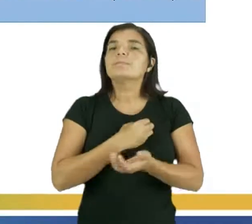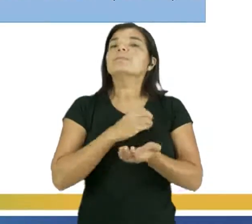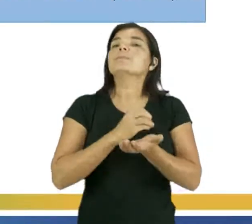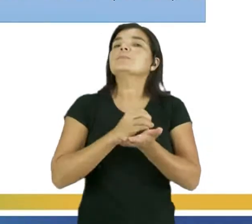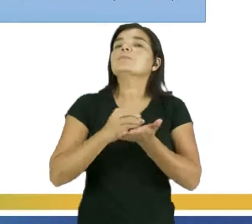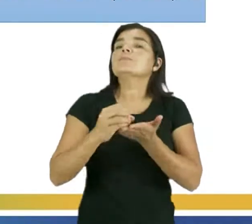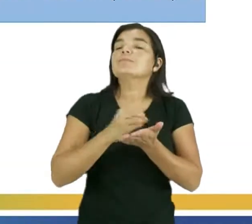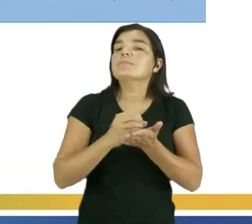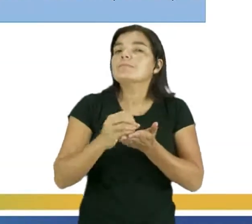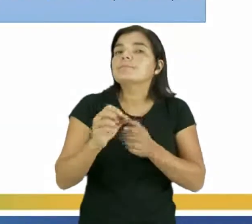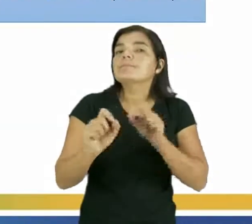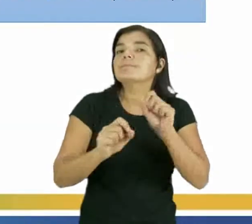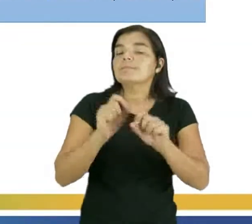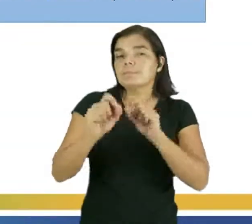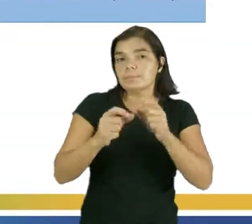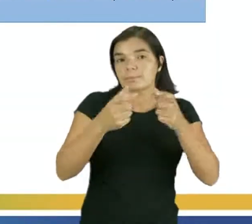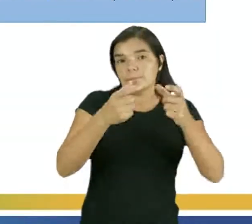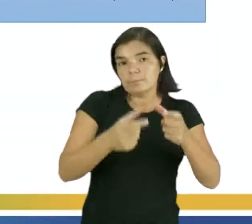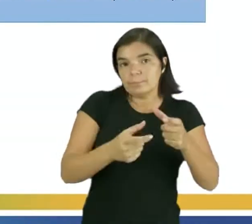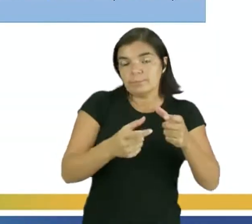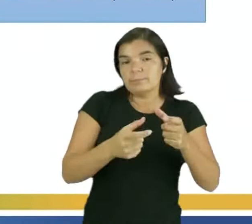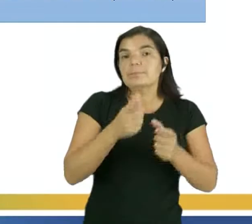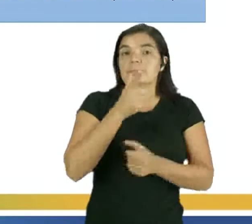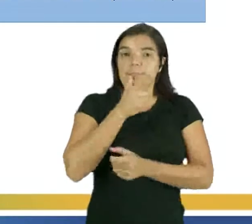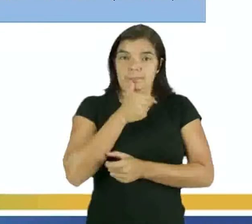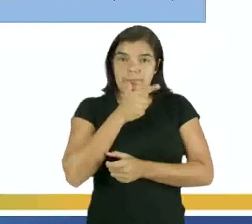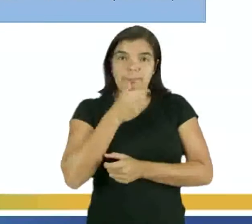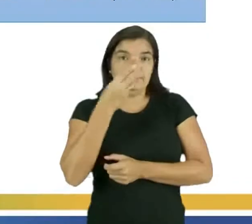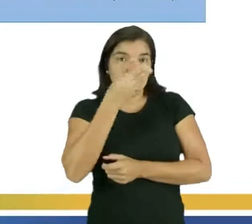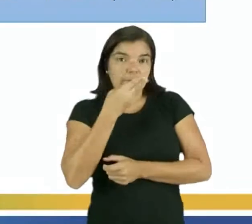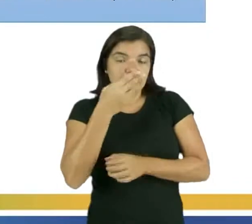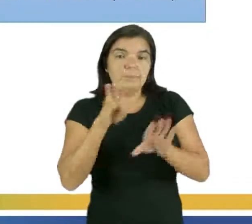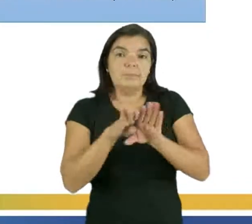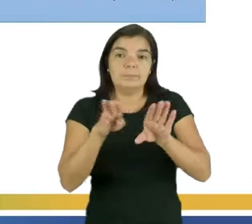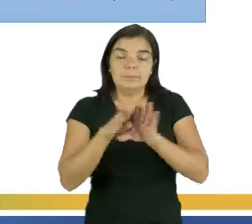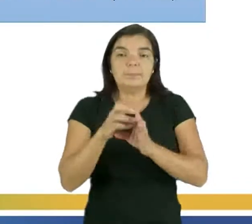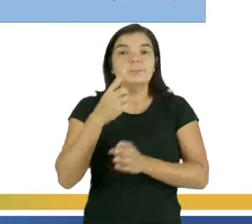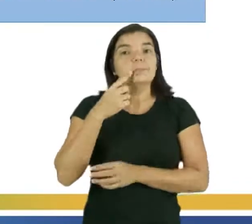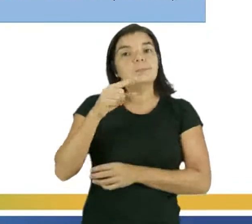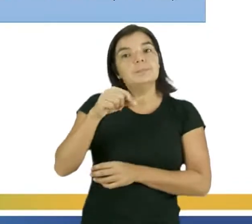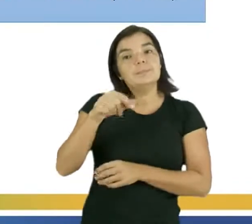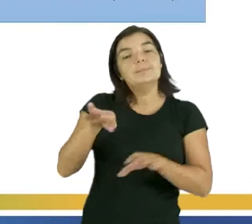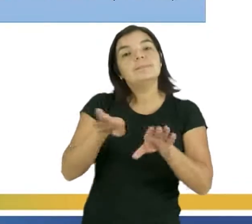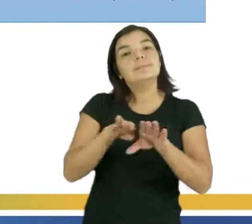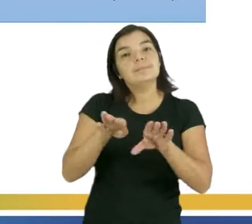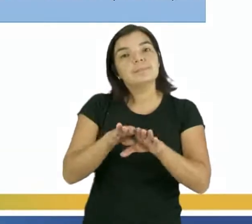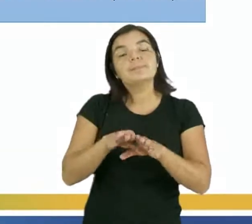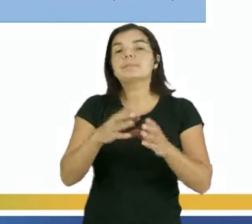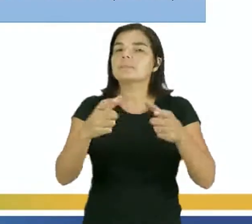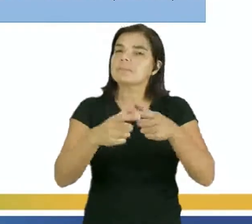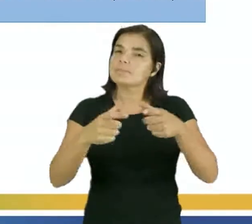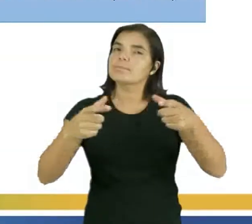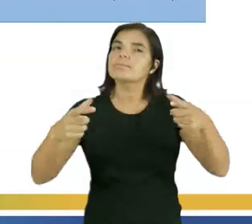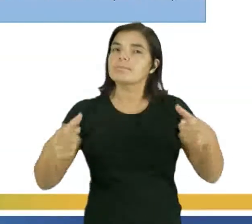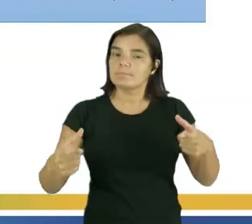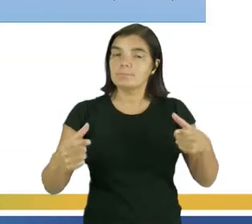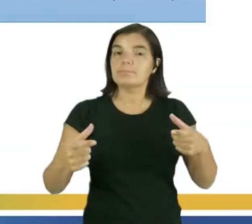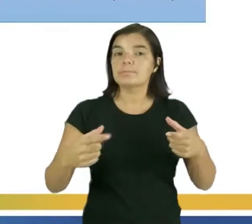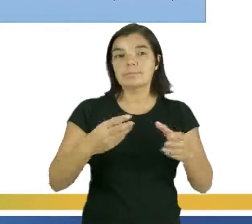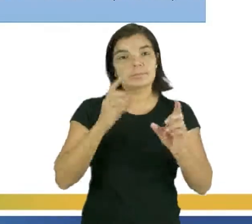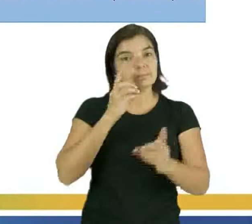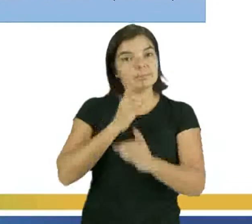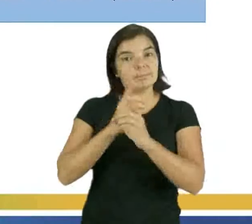Eles podem ser encontrados tanto em ambiente de água doce quanto em ambiente de água salgada, sendo que a sua grande maioria vai